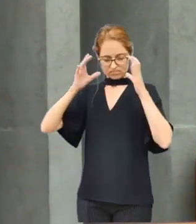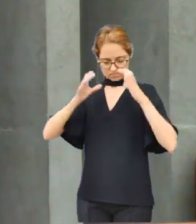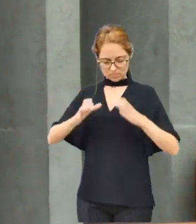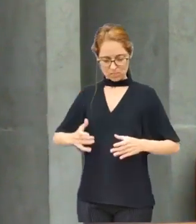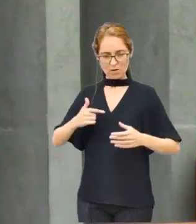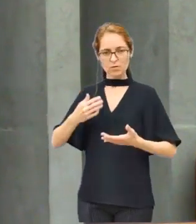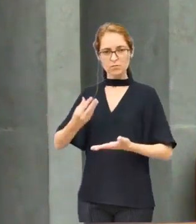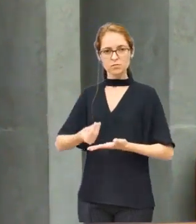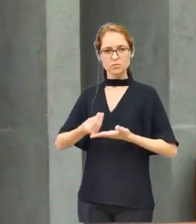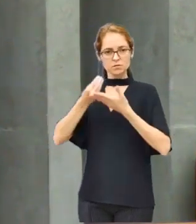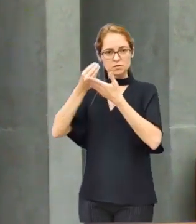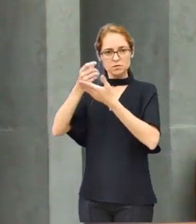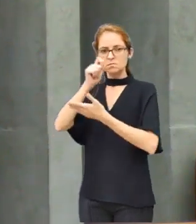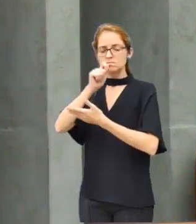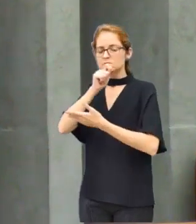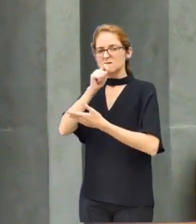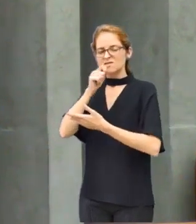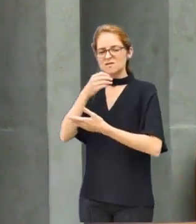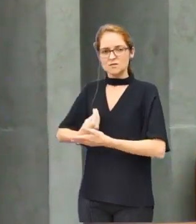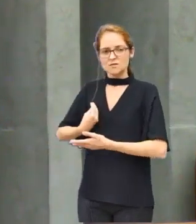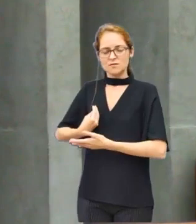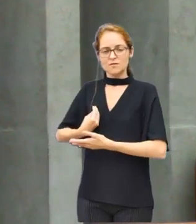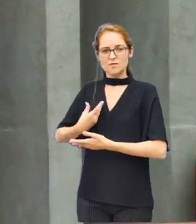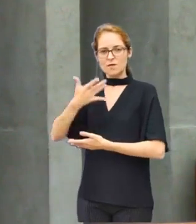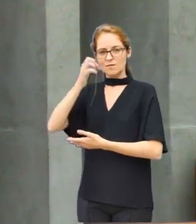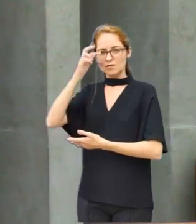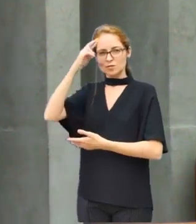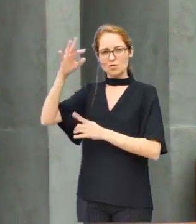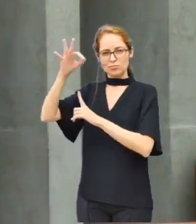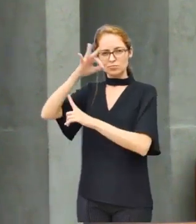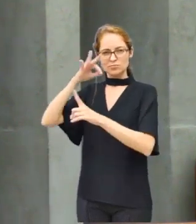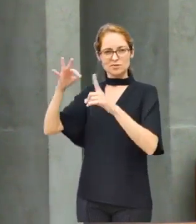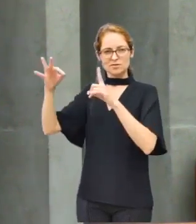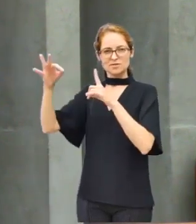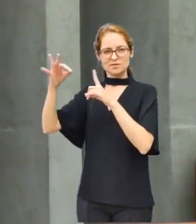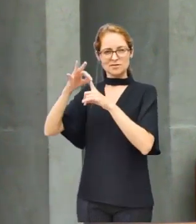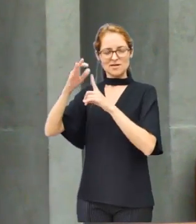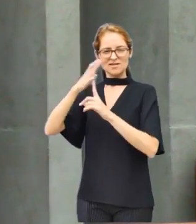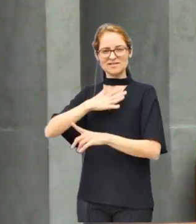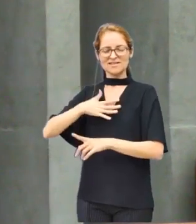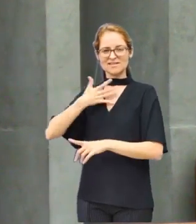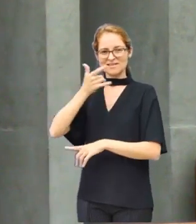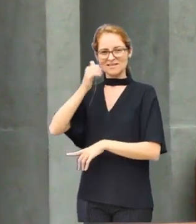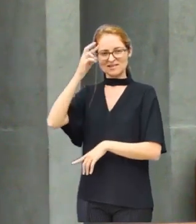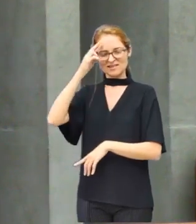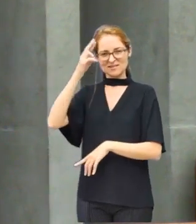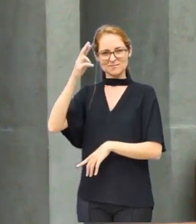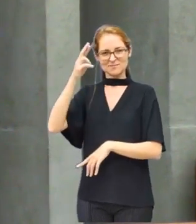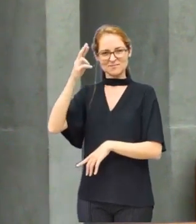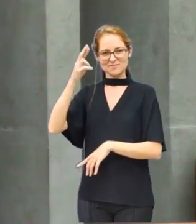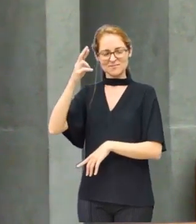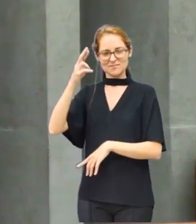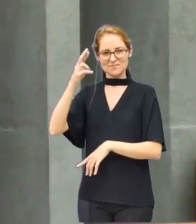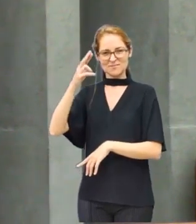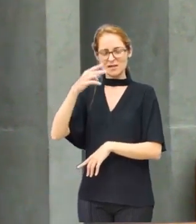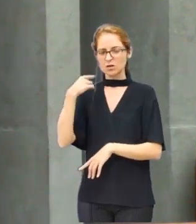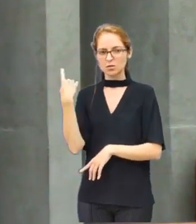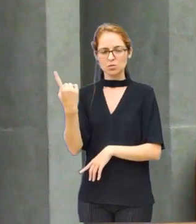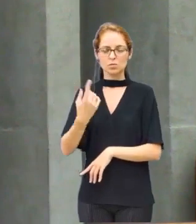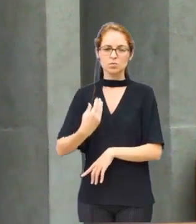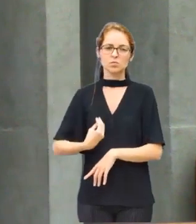sendo oferecido como sacrifício vivo, santo e agradável ao Senhor. A nossa